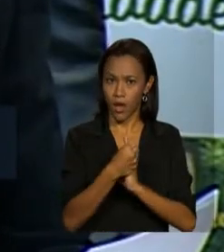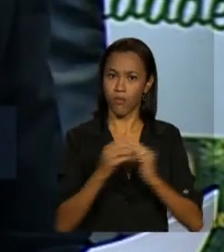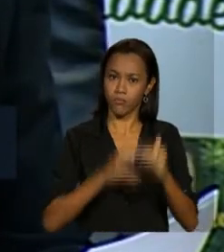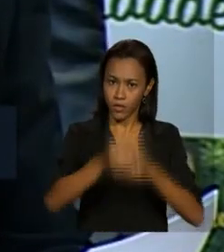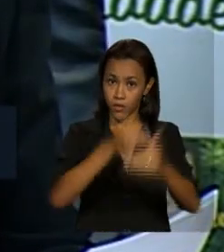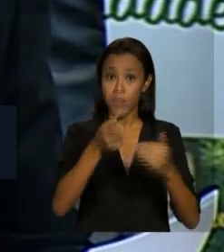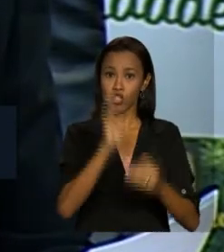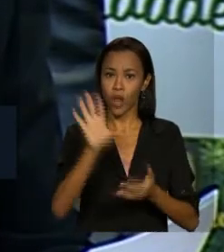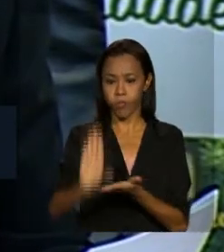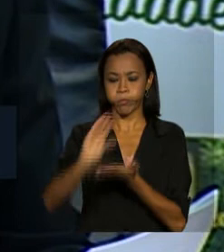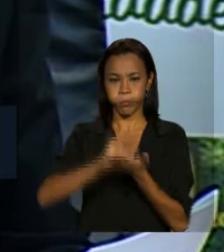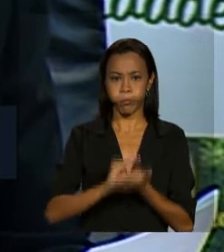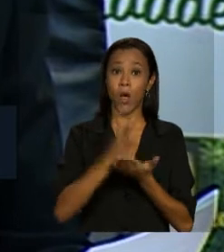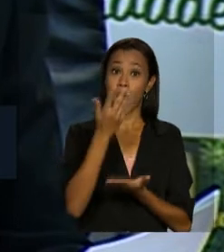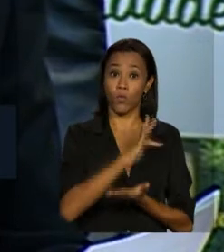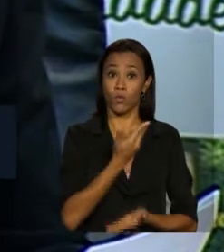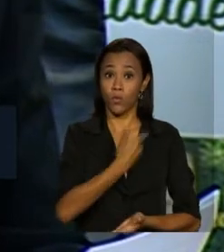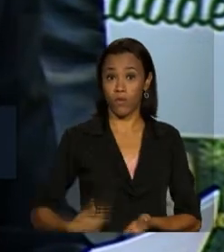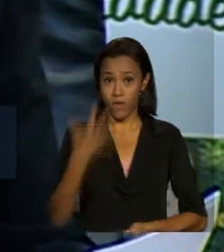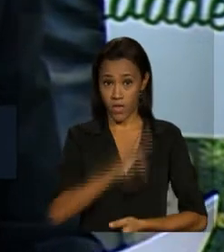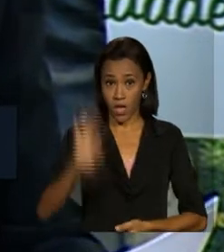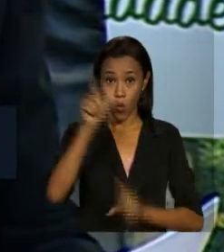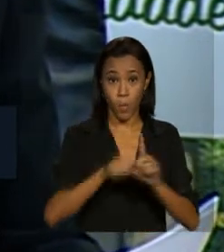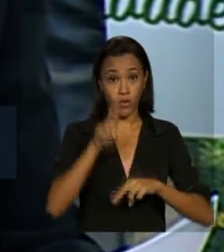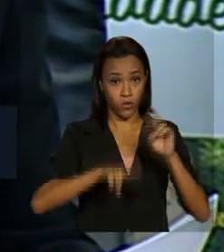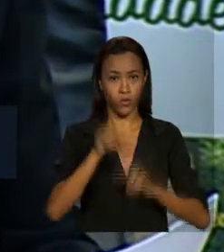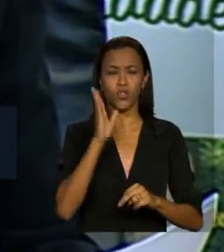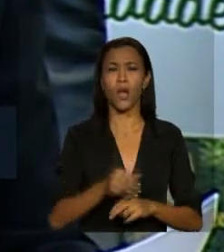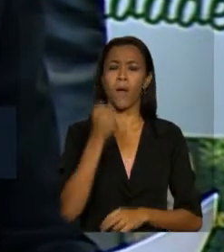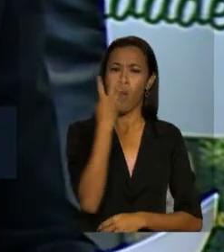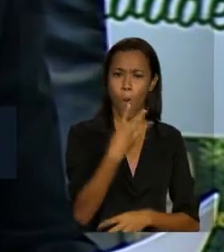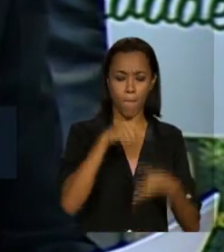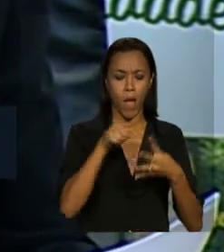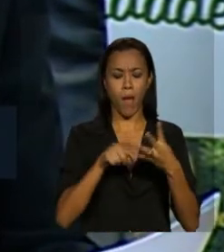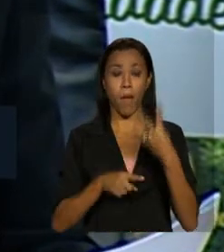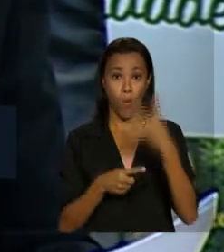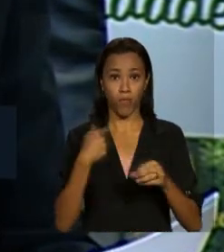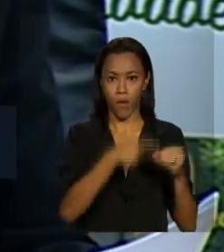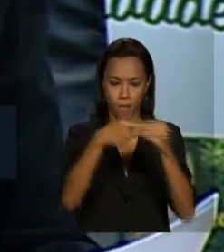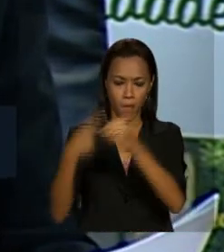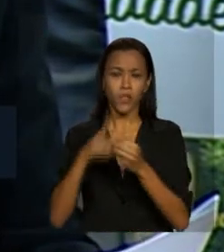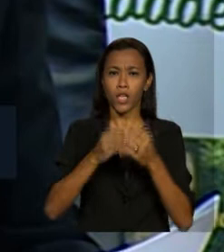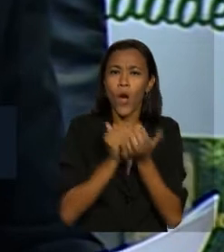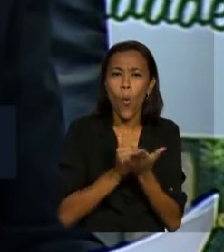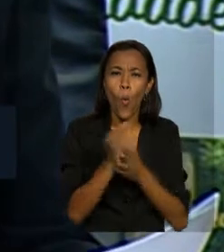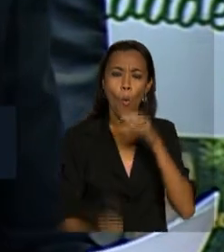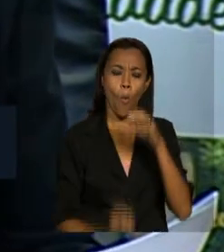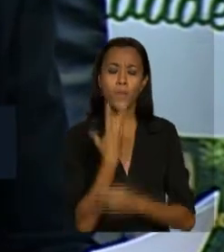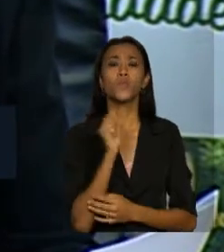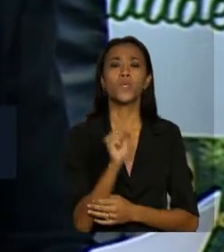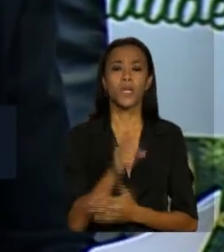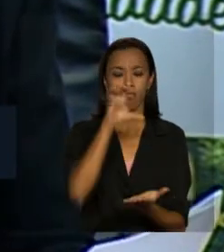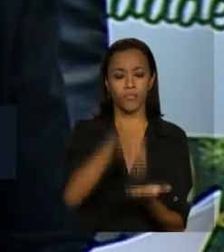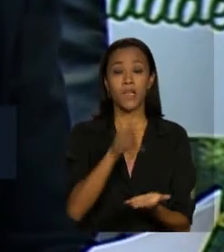repassou recursos do governo federal em junho já para 4 municípios que estão implantando seu